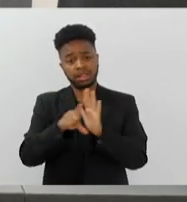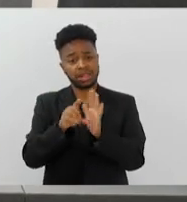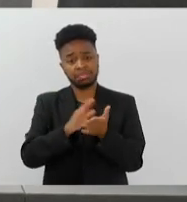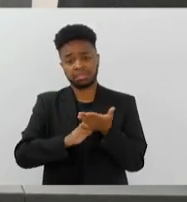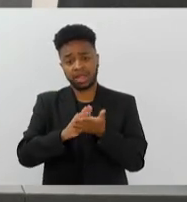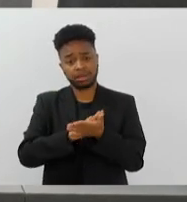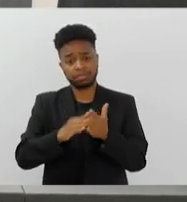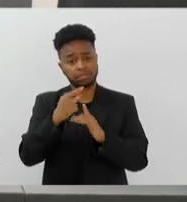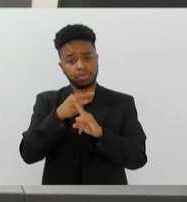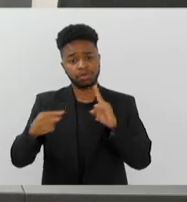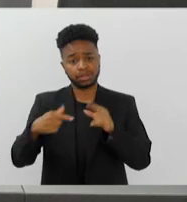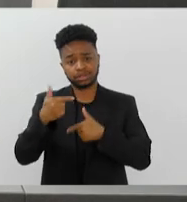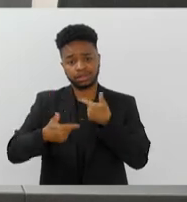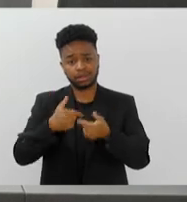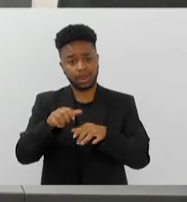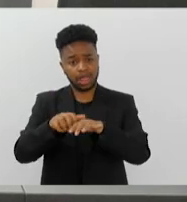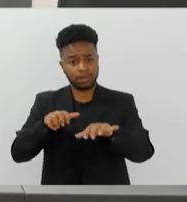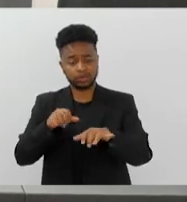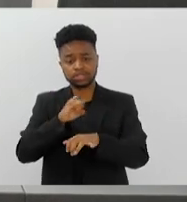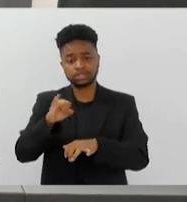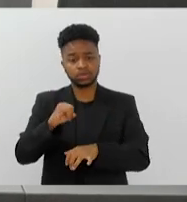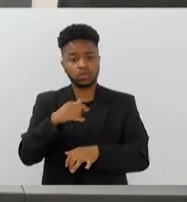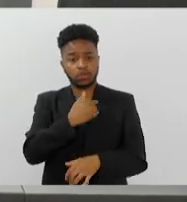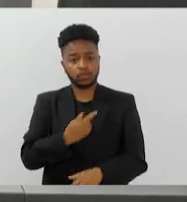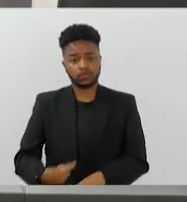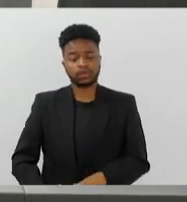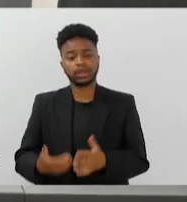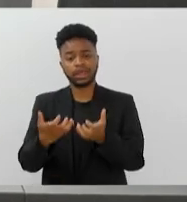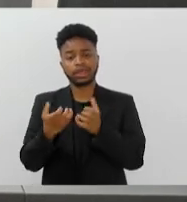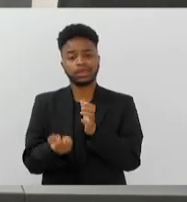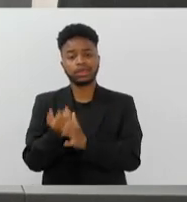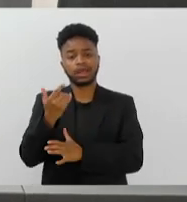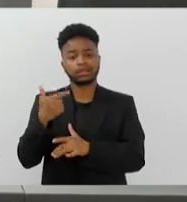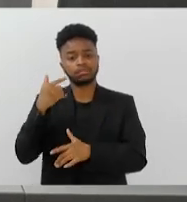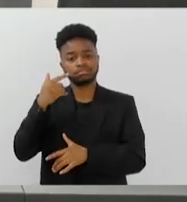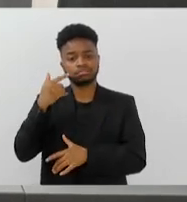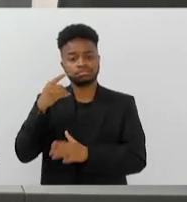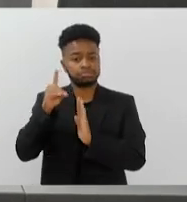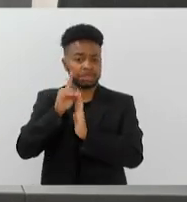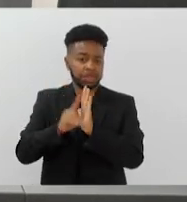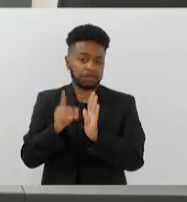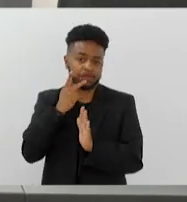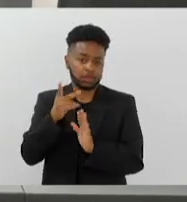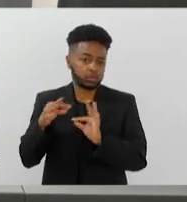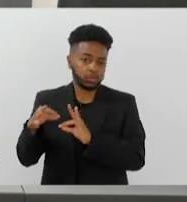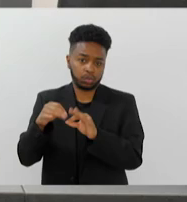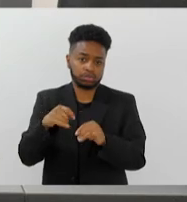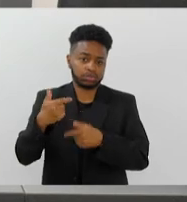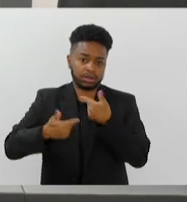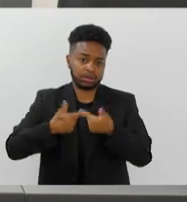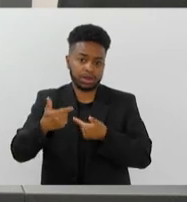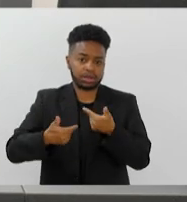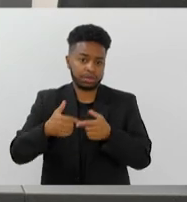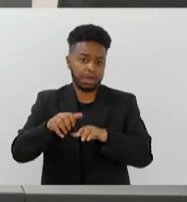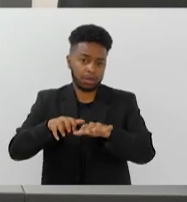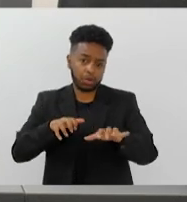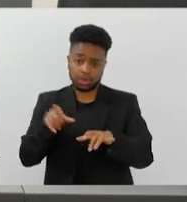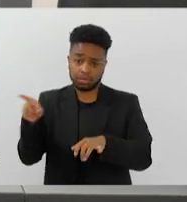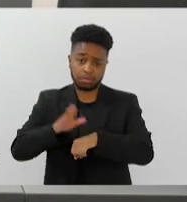remoto. Se o governador quiser baixar um decreto dizendo que daqui para frente é tudo trabalho remoto, é algo estapafúrdio, mas ele tem direito de